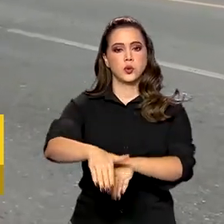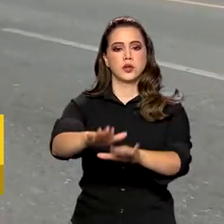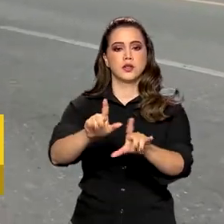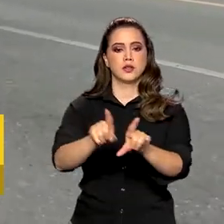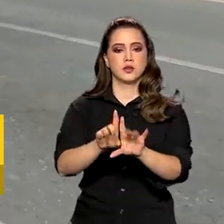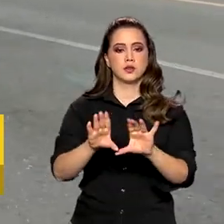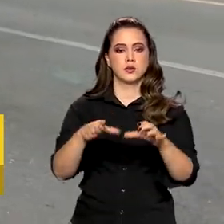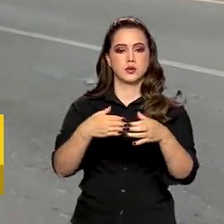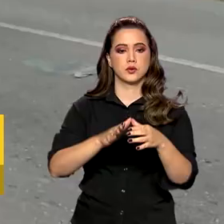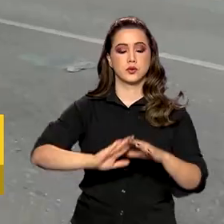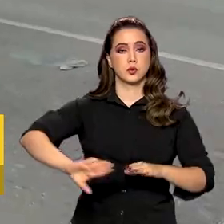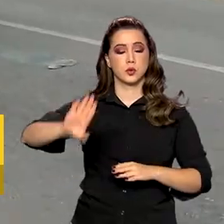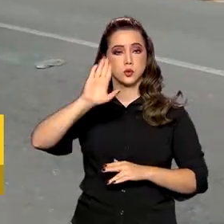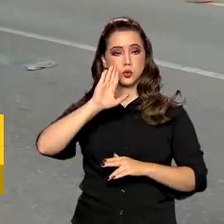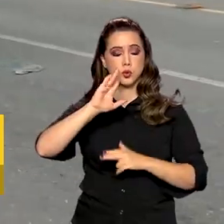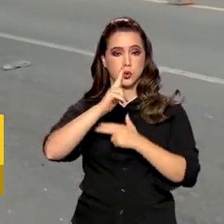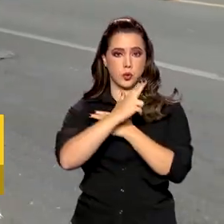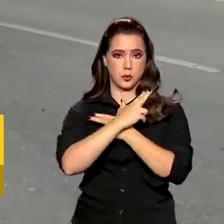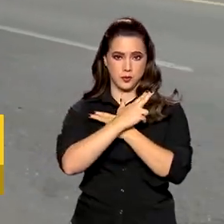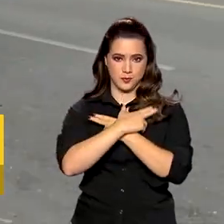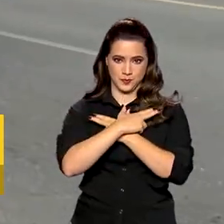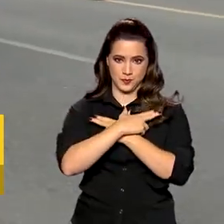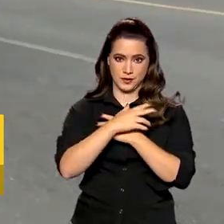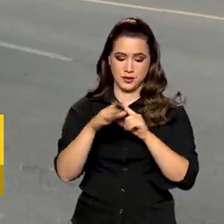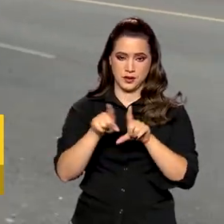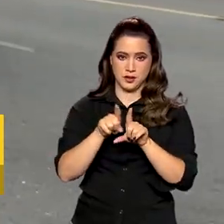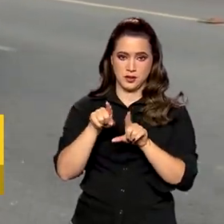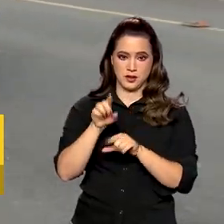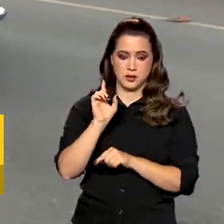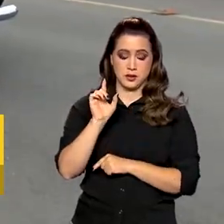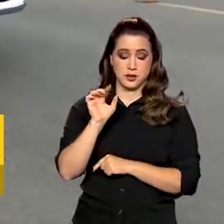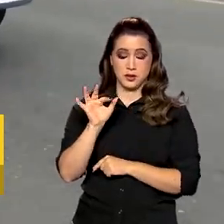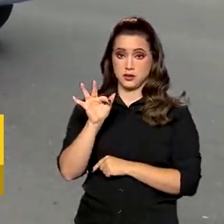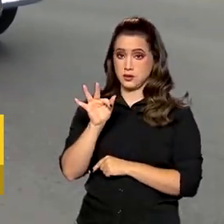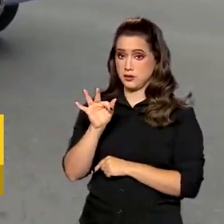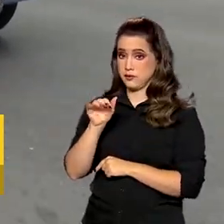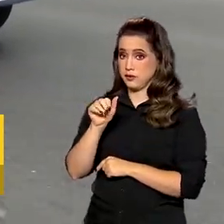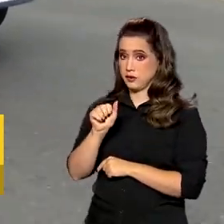Aeronaval. Então, vai acontecer esses dois desfiles ao mesmo tempo.